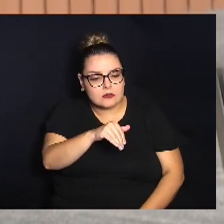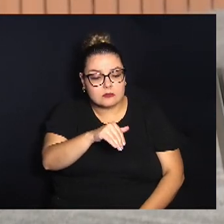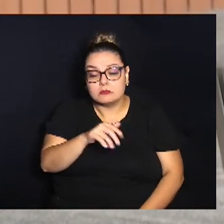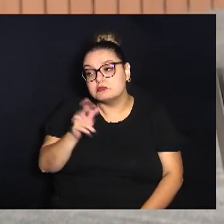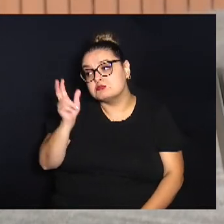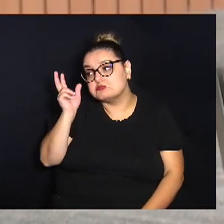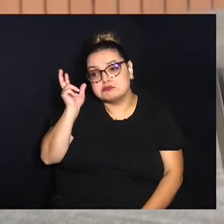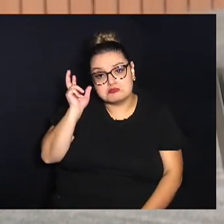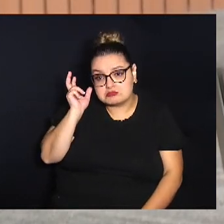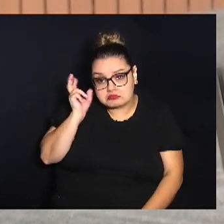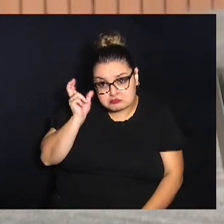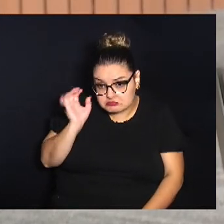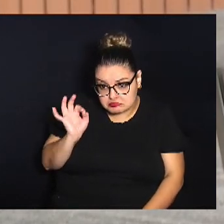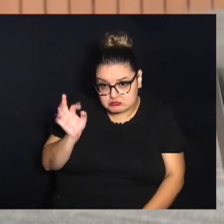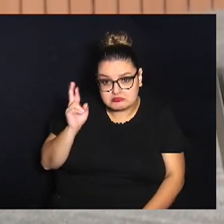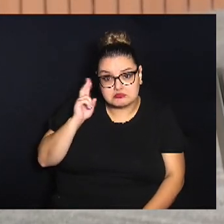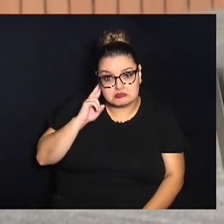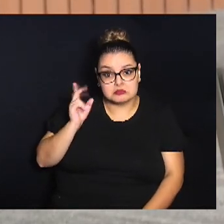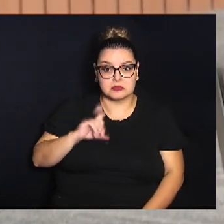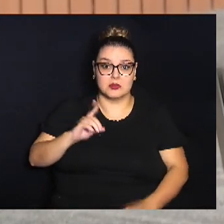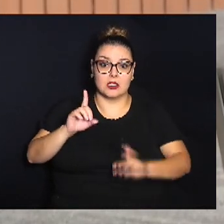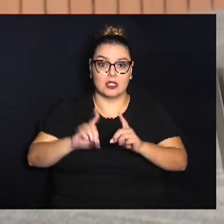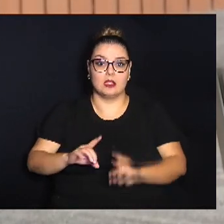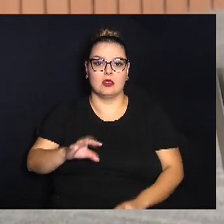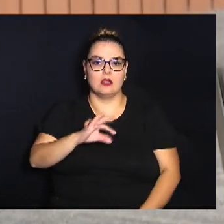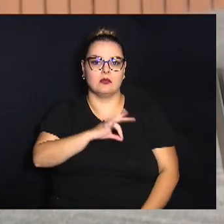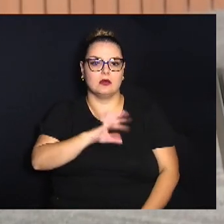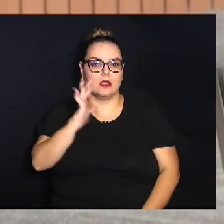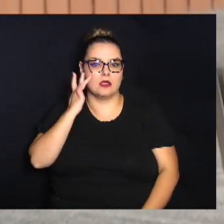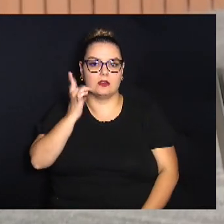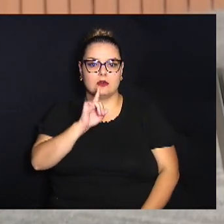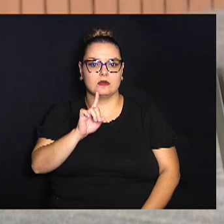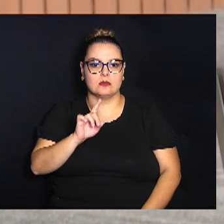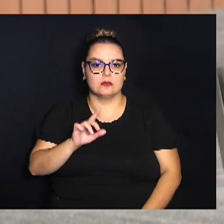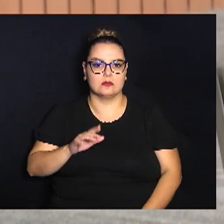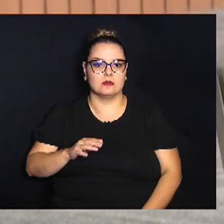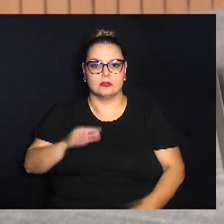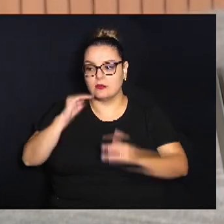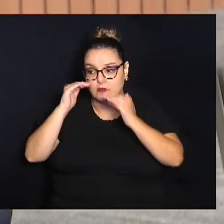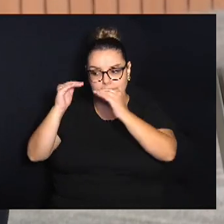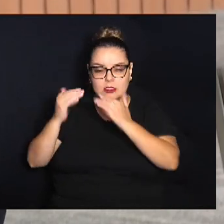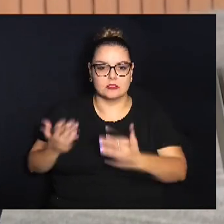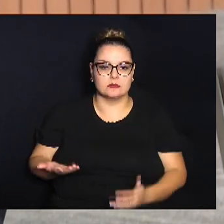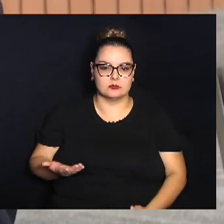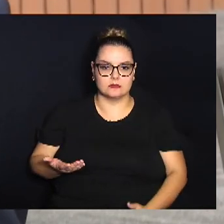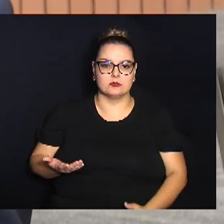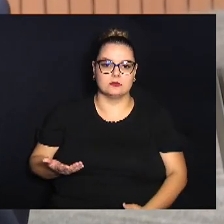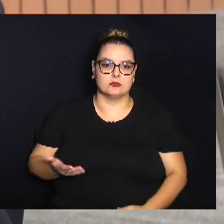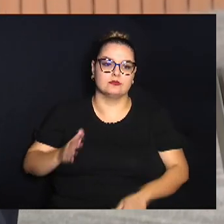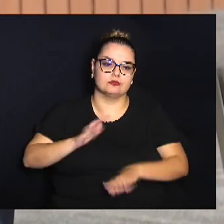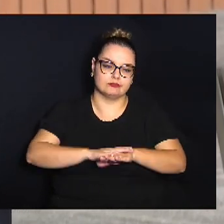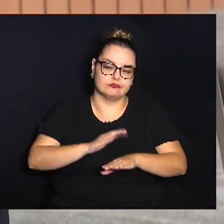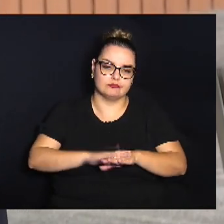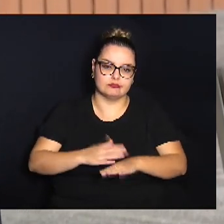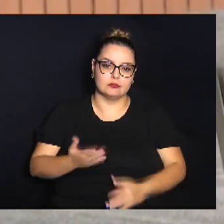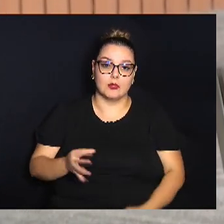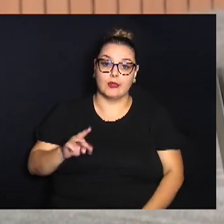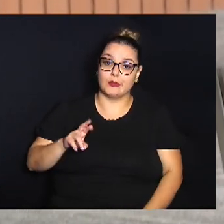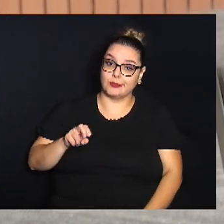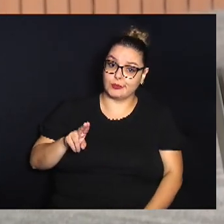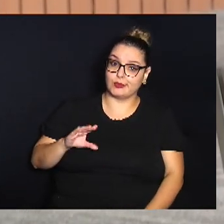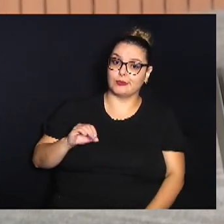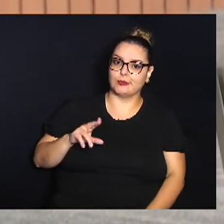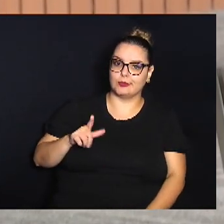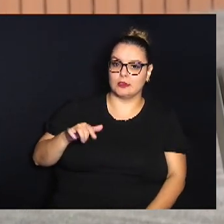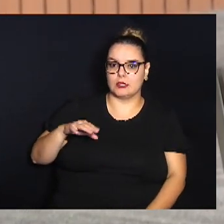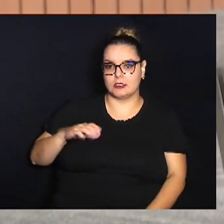ouviu porque ela tem essa deficiência e a guarda achou que ela não estava atendendo ao pedido. e acabou agindo com uma certa truculência. Outro